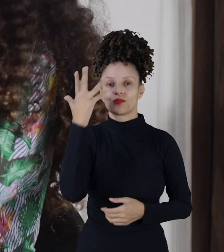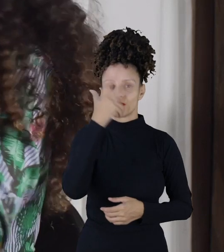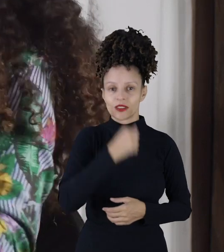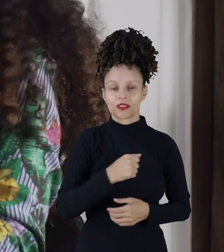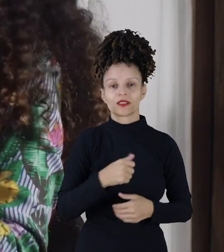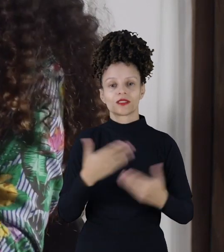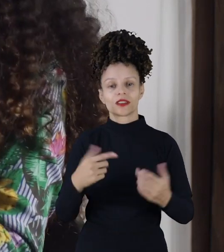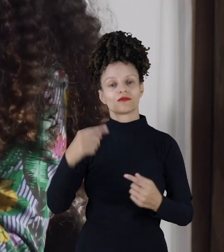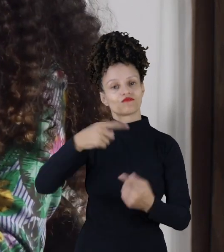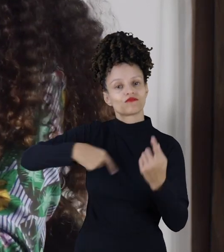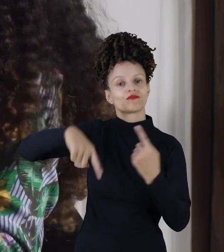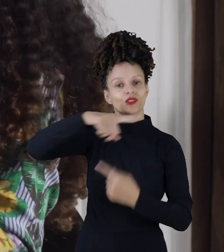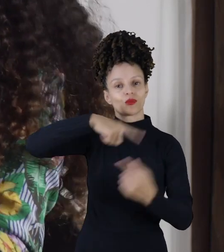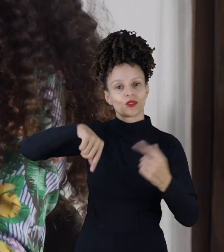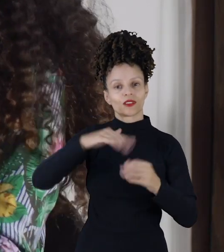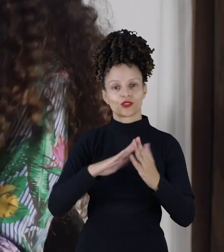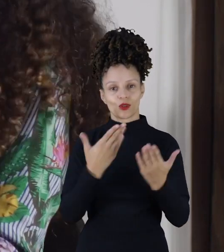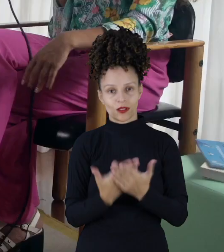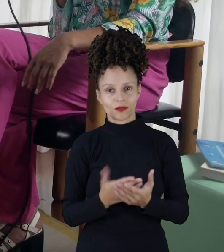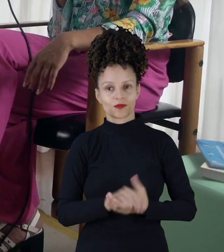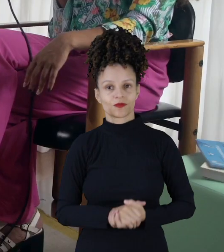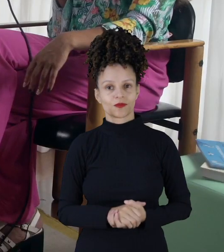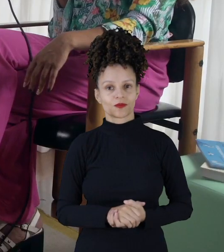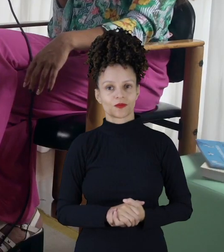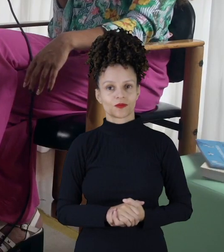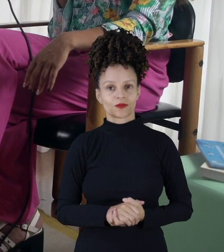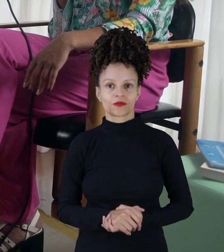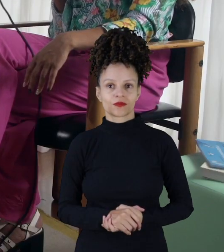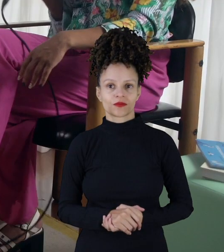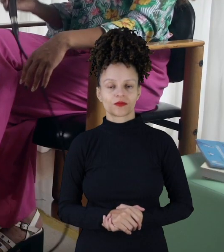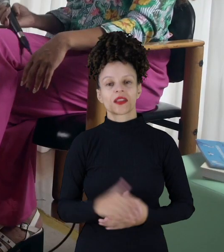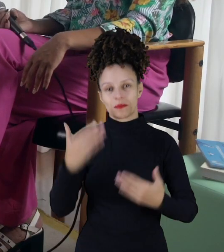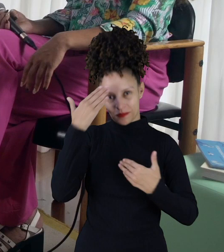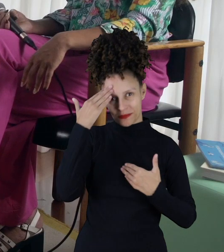poética, bonita e circulando entre as escolas.